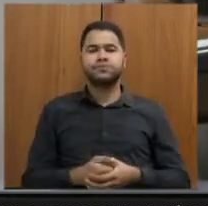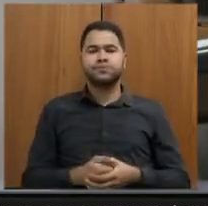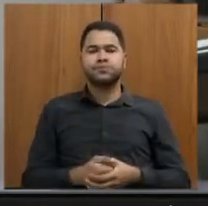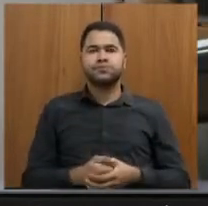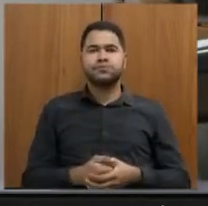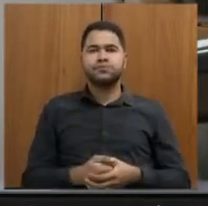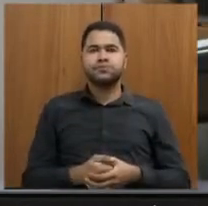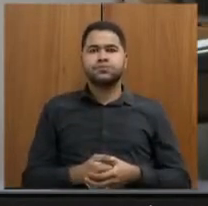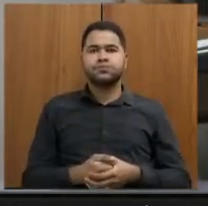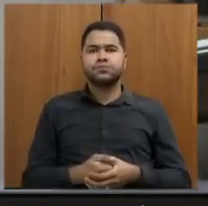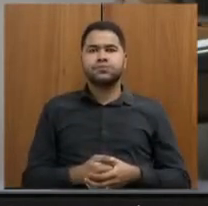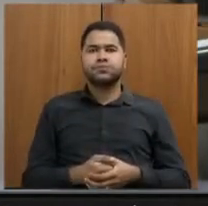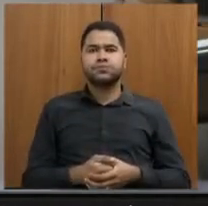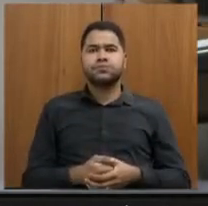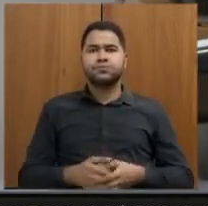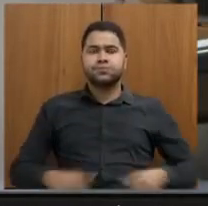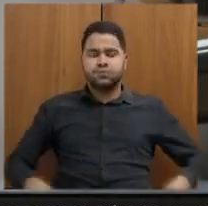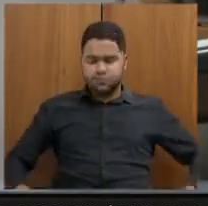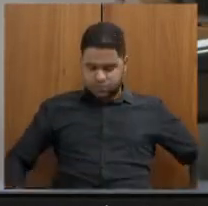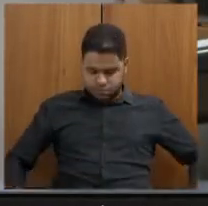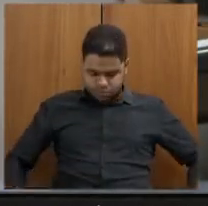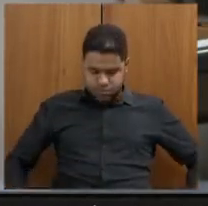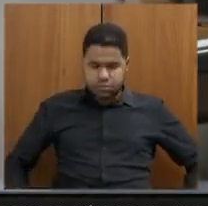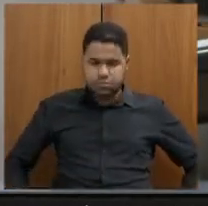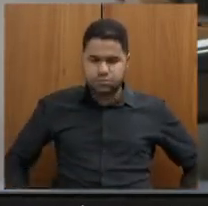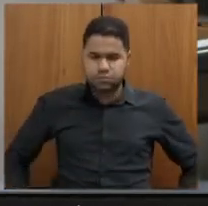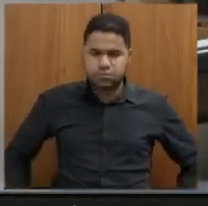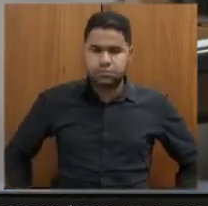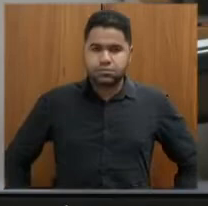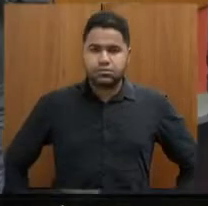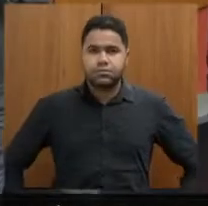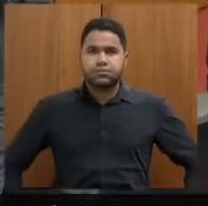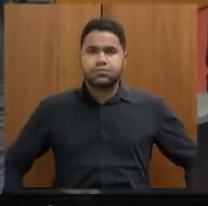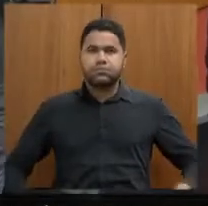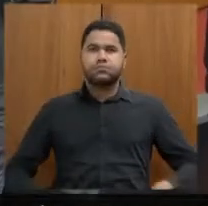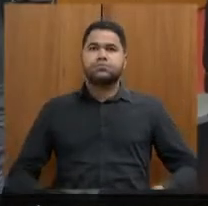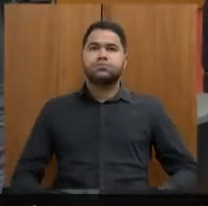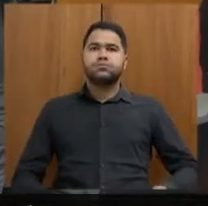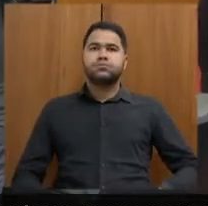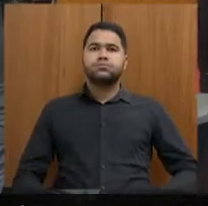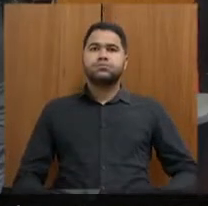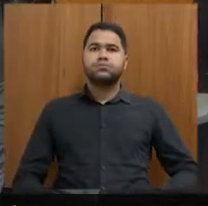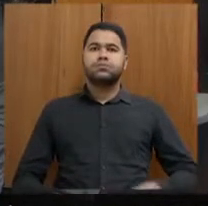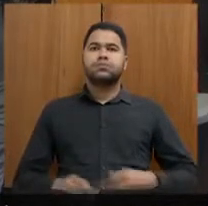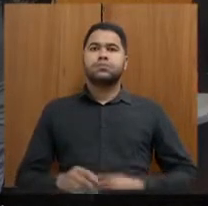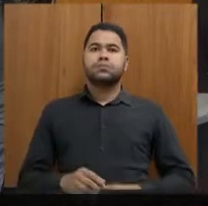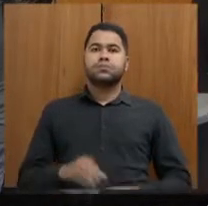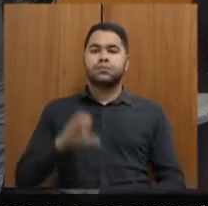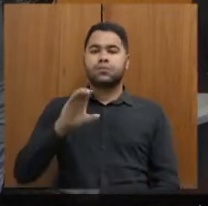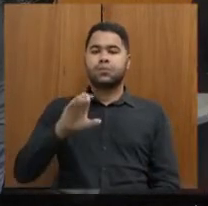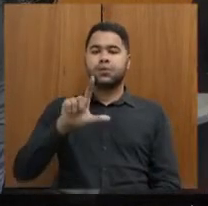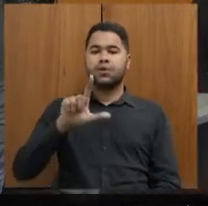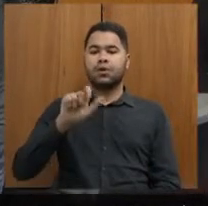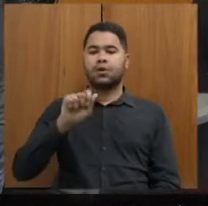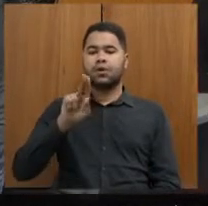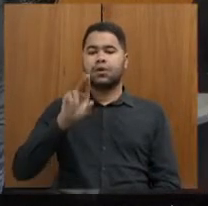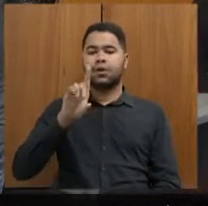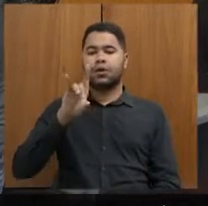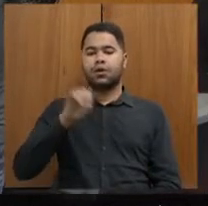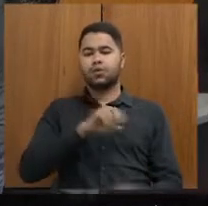Leonardo 2016/2017 Cláudio Bortolini e Leonardo